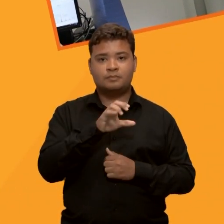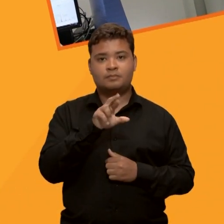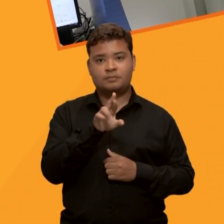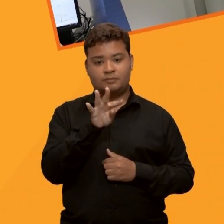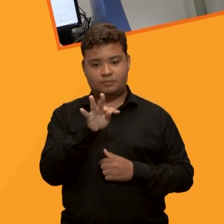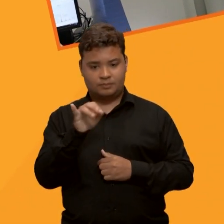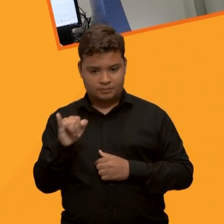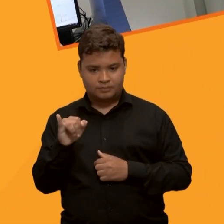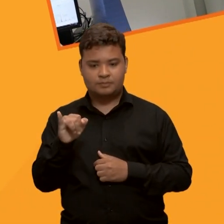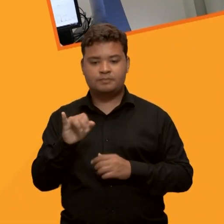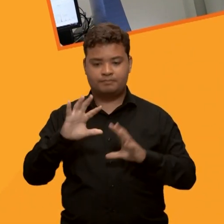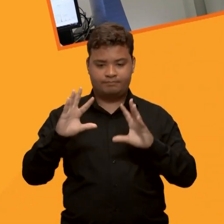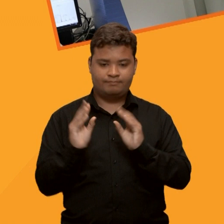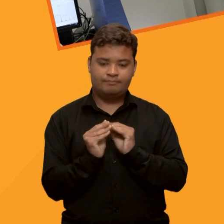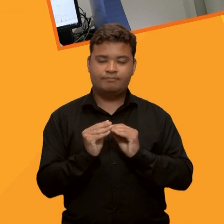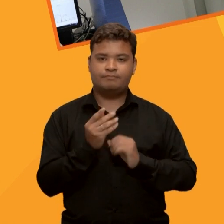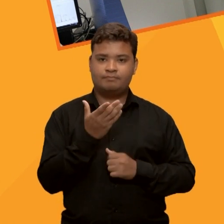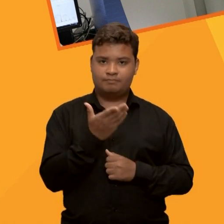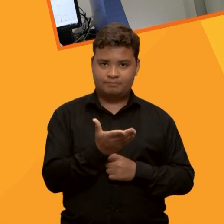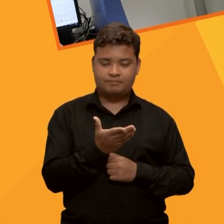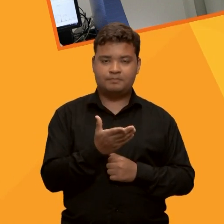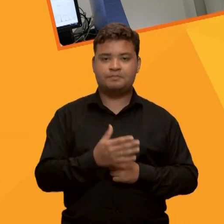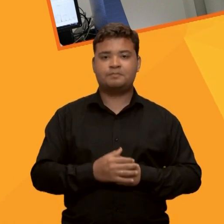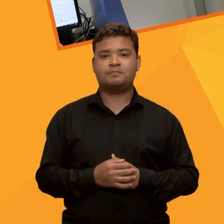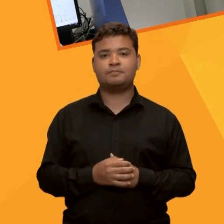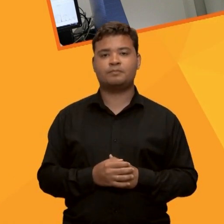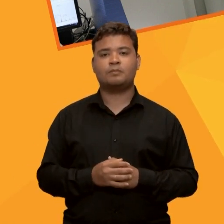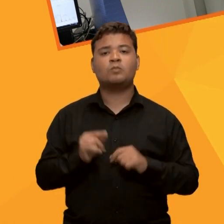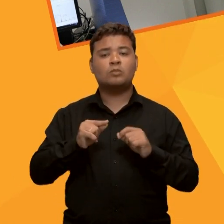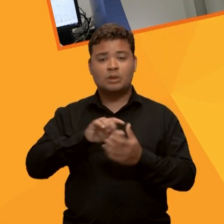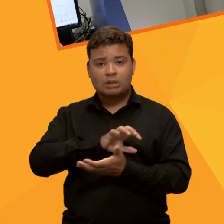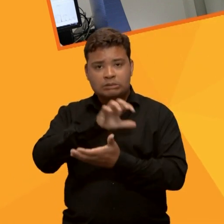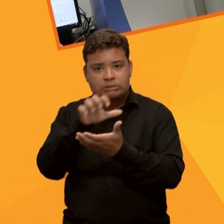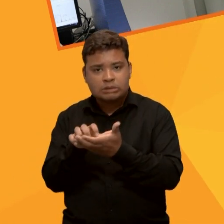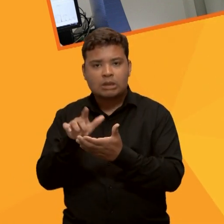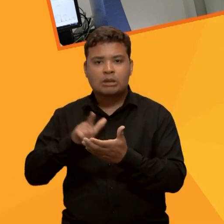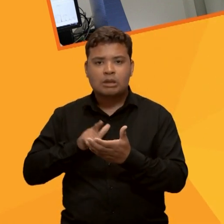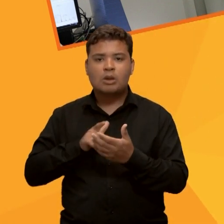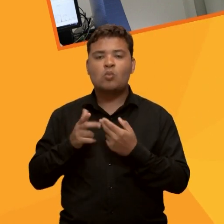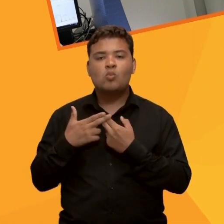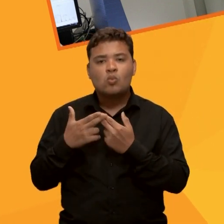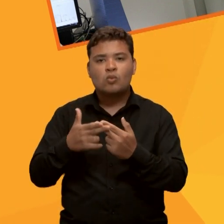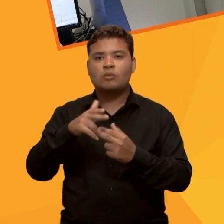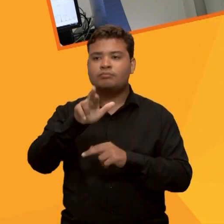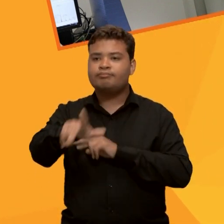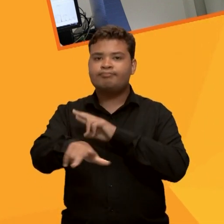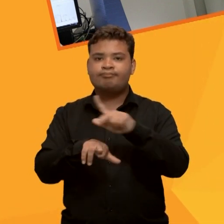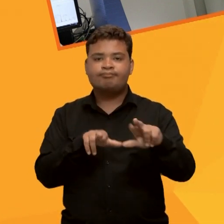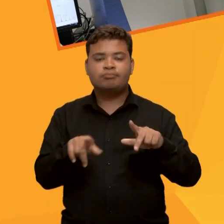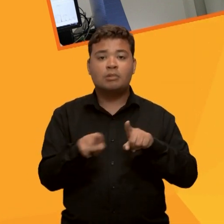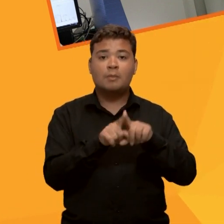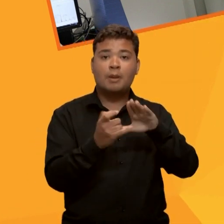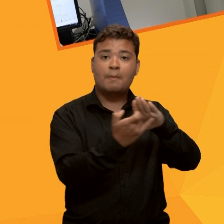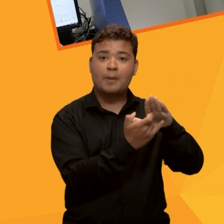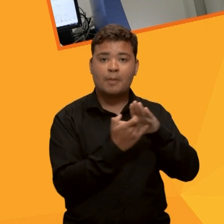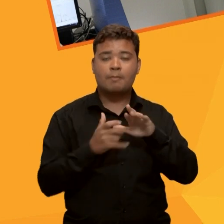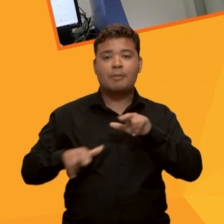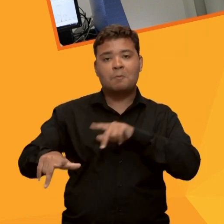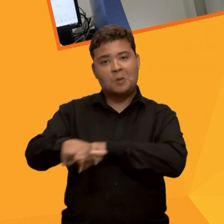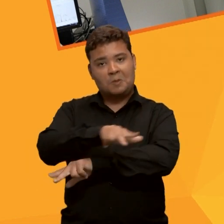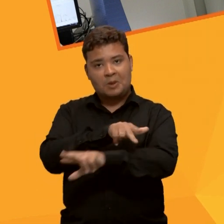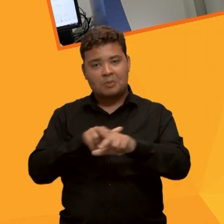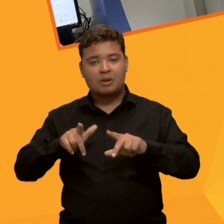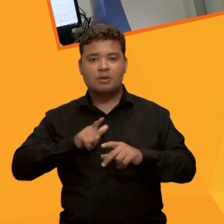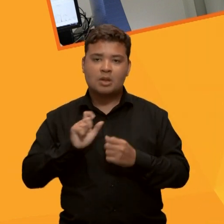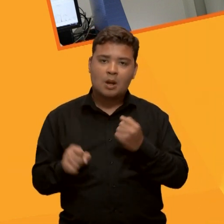o desenvolvimento tecnológico inovação é um centro multiusuário e multi institucional que apoia e